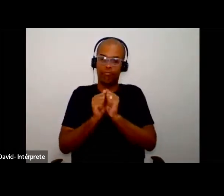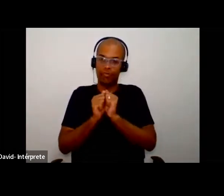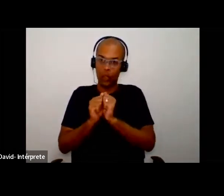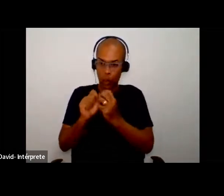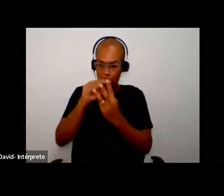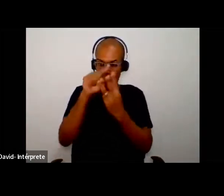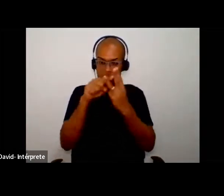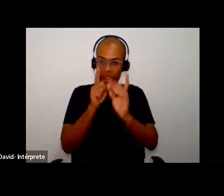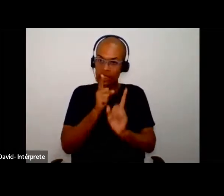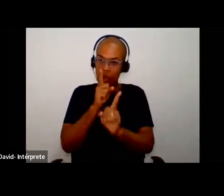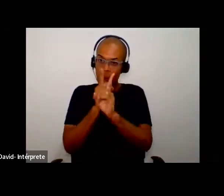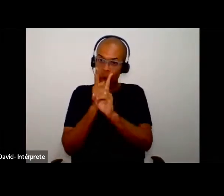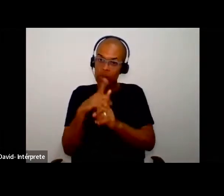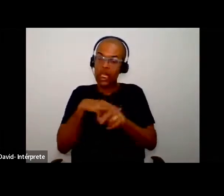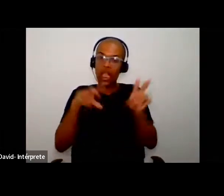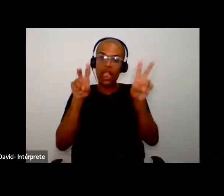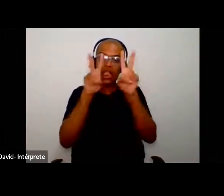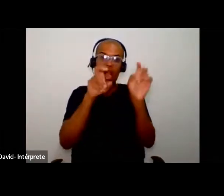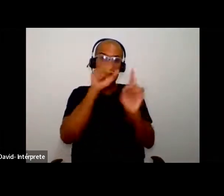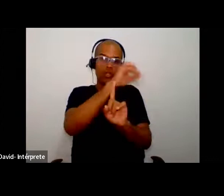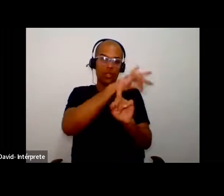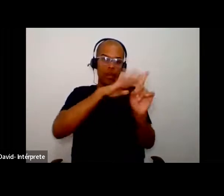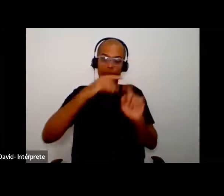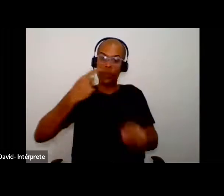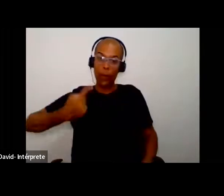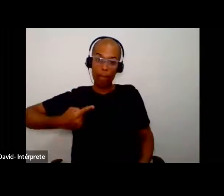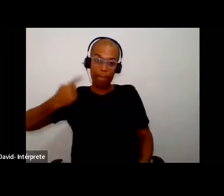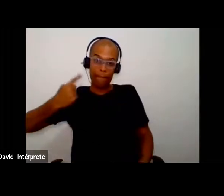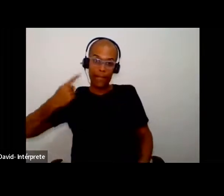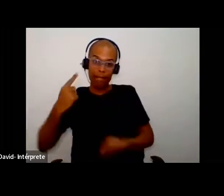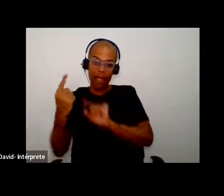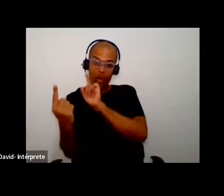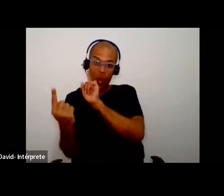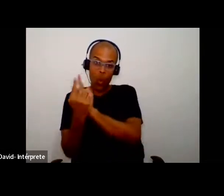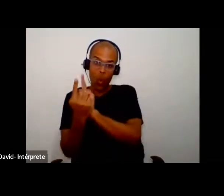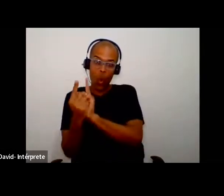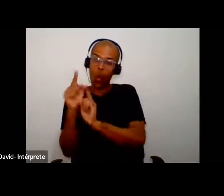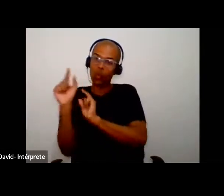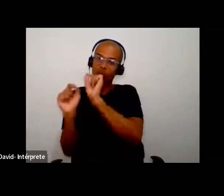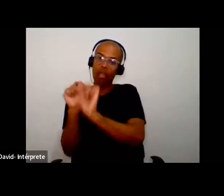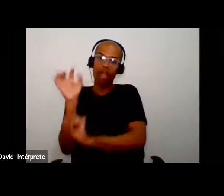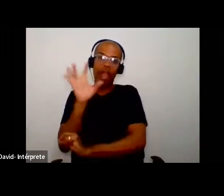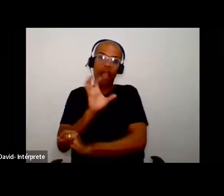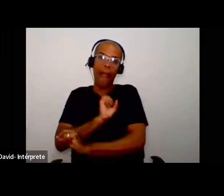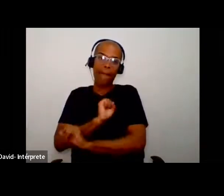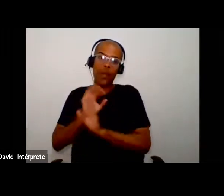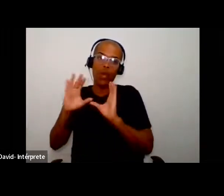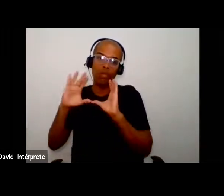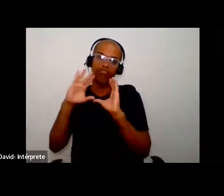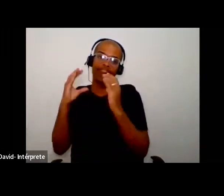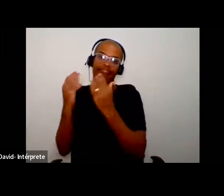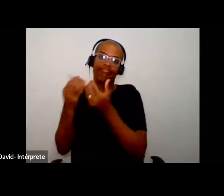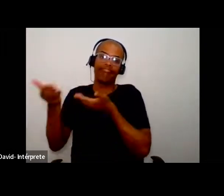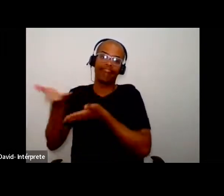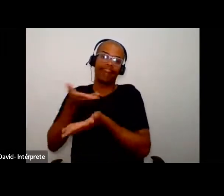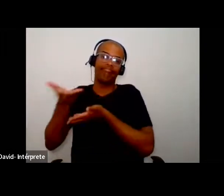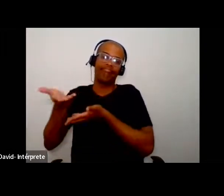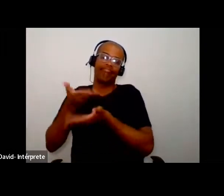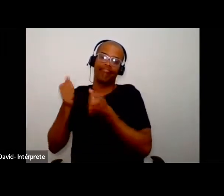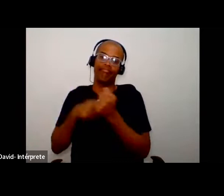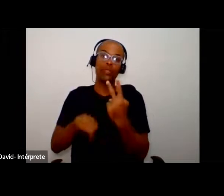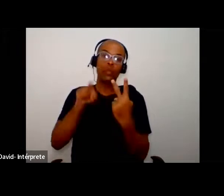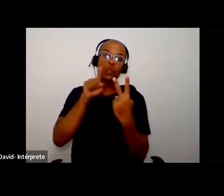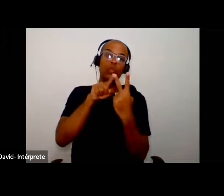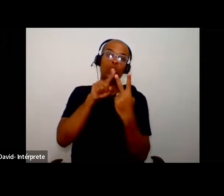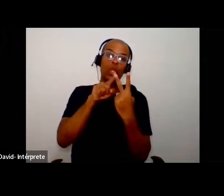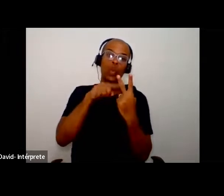temáticas sociais. No primeiro encontro, nós trabalhamos com amor comunitário curricular e colaboração crítica, no segundo